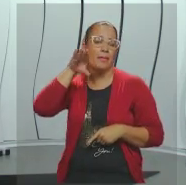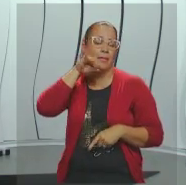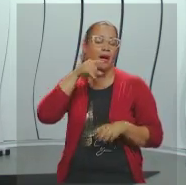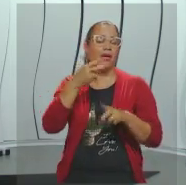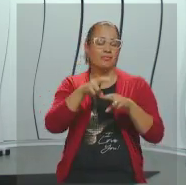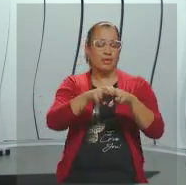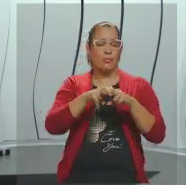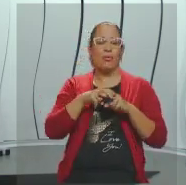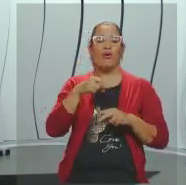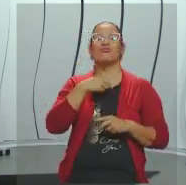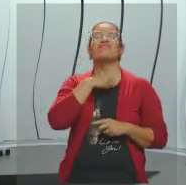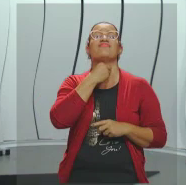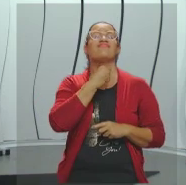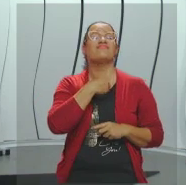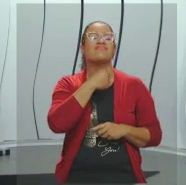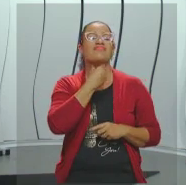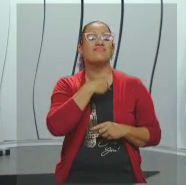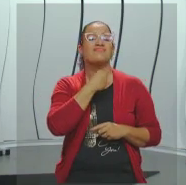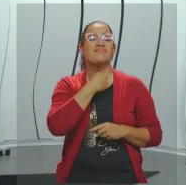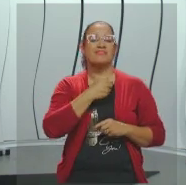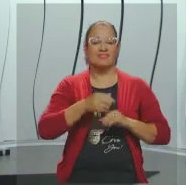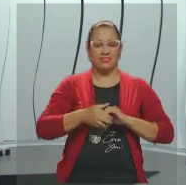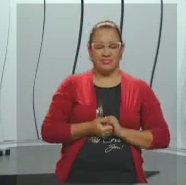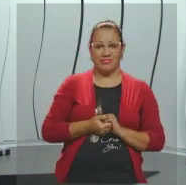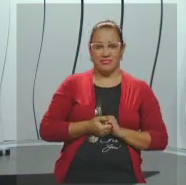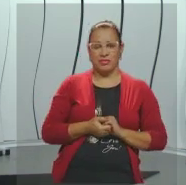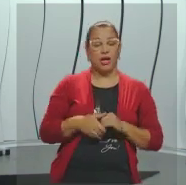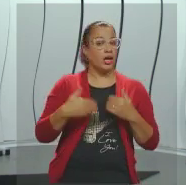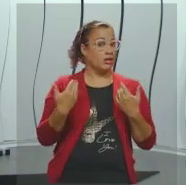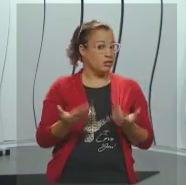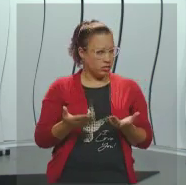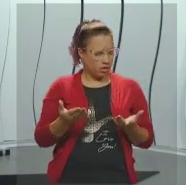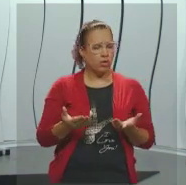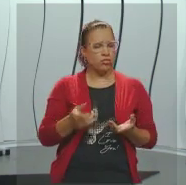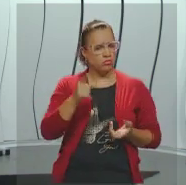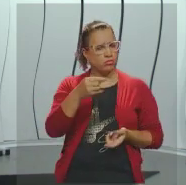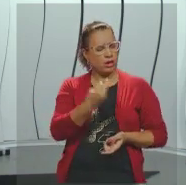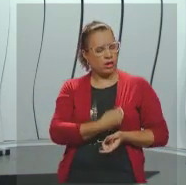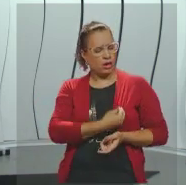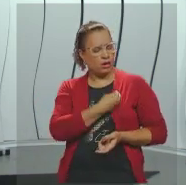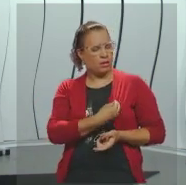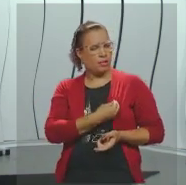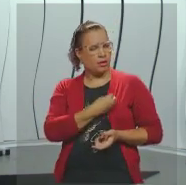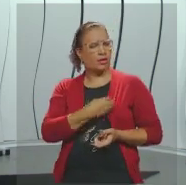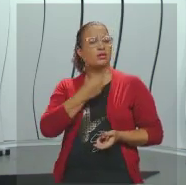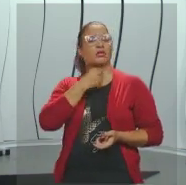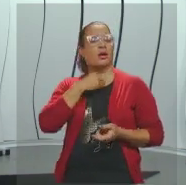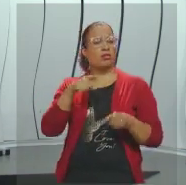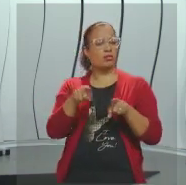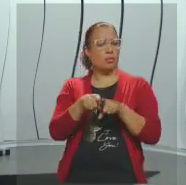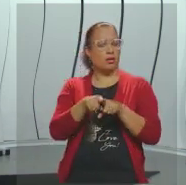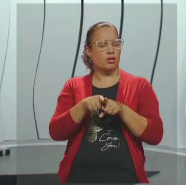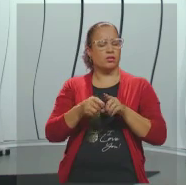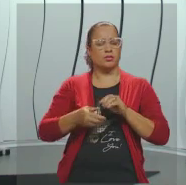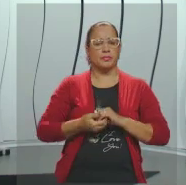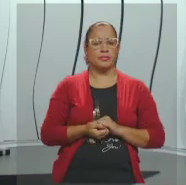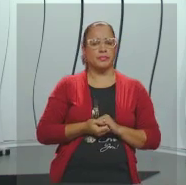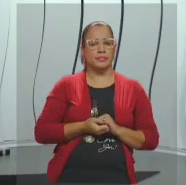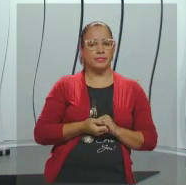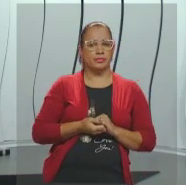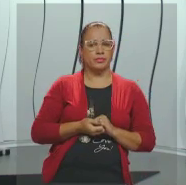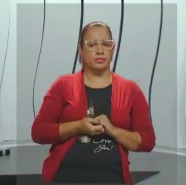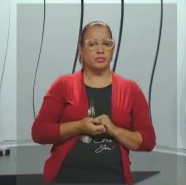ou às cordas vocais. Então, que está presente também na laringe, assim como a epiglote.